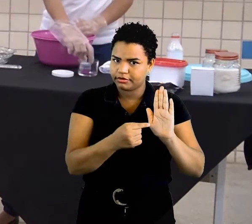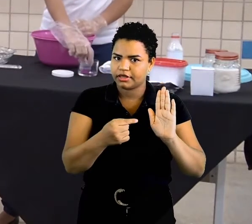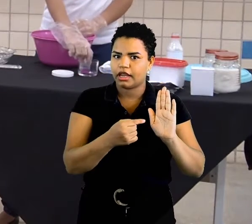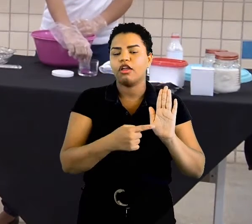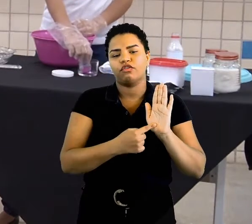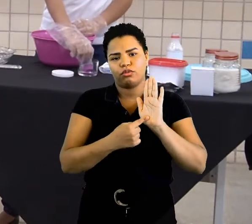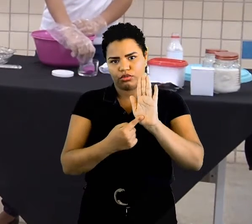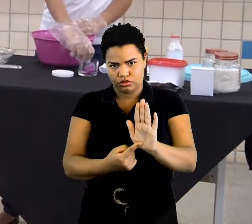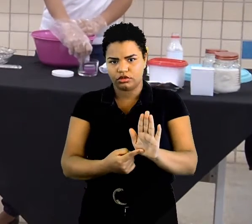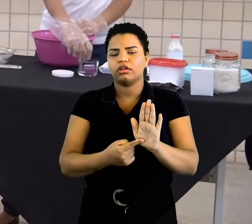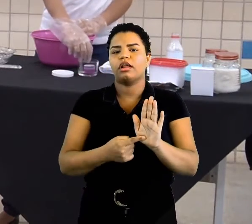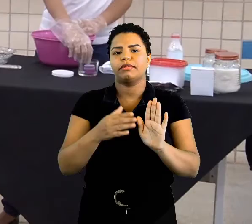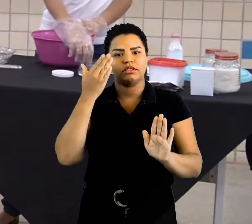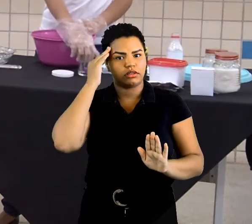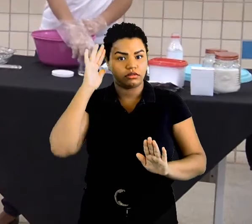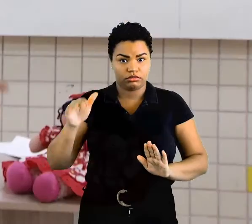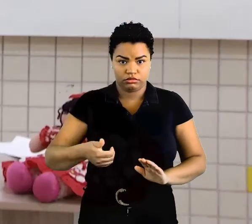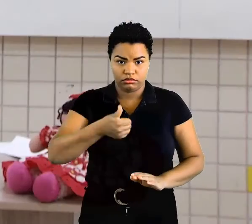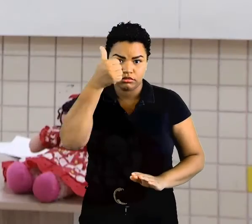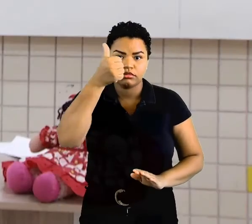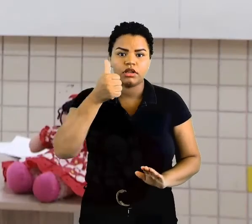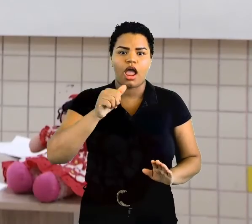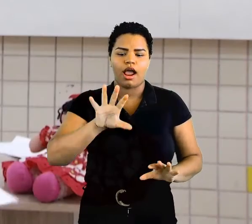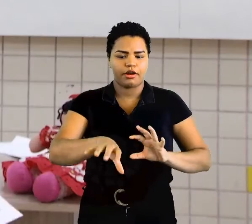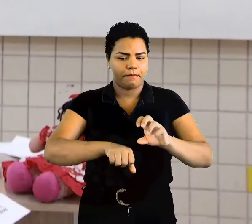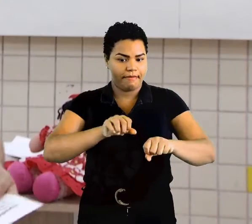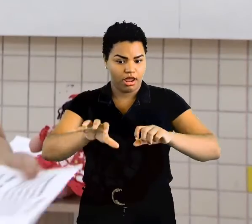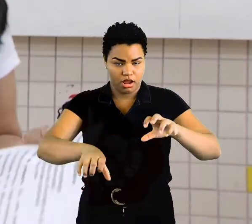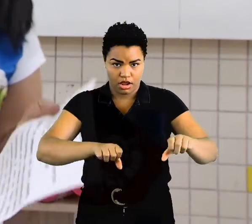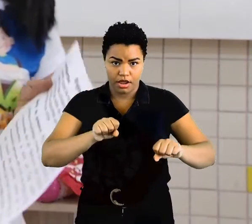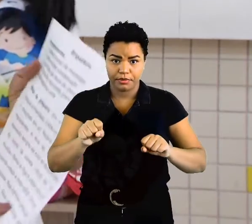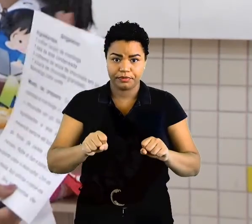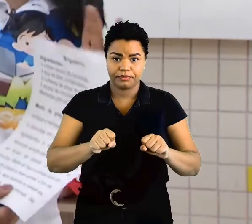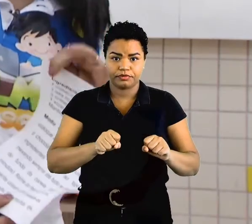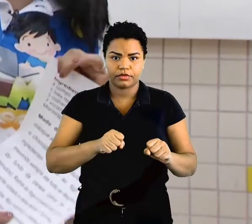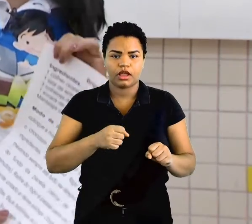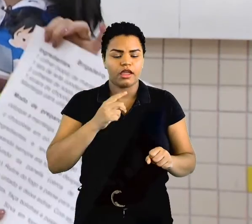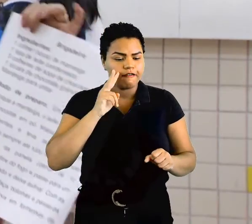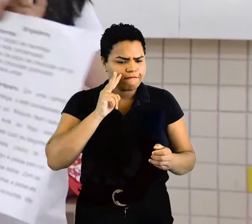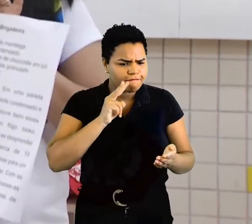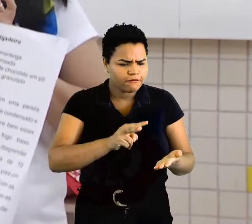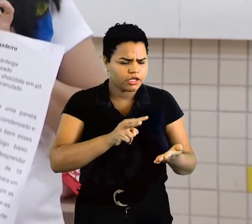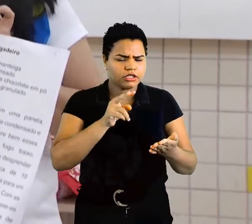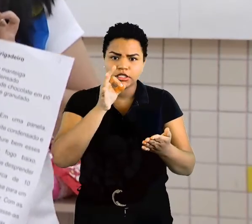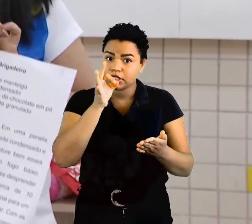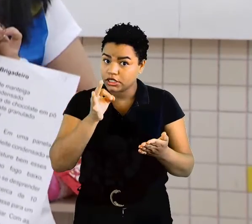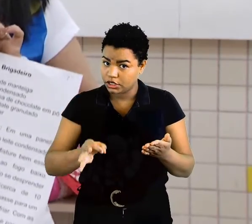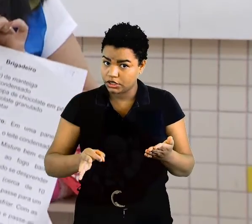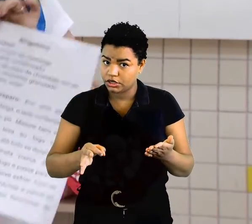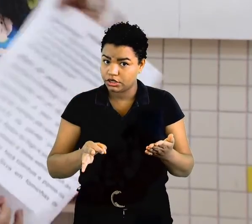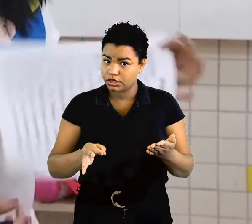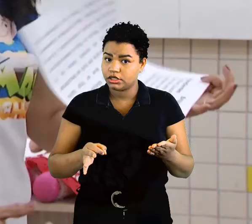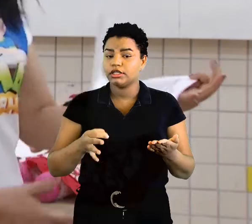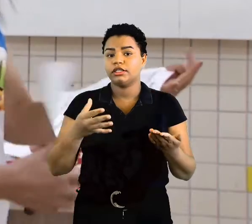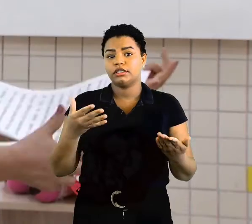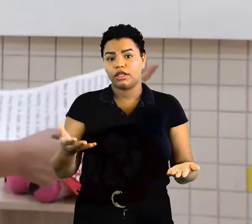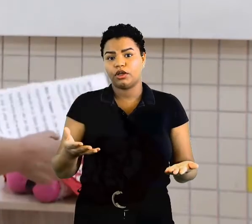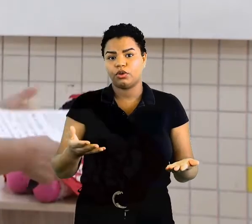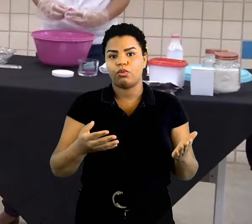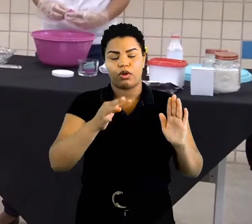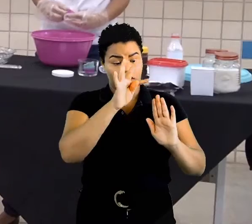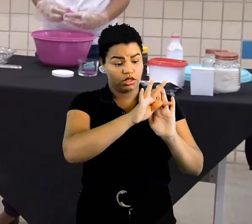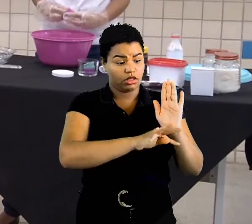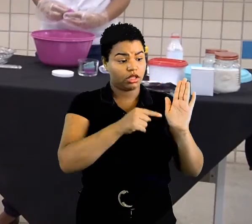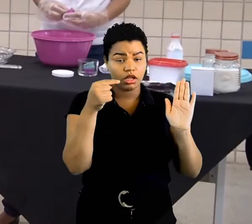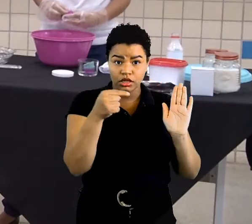vamos pegar os ingredientes, conferir por que eu tive que trazer, porque é um texto. Se é um